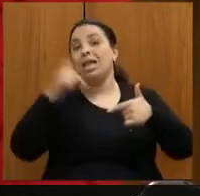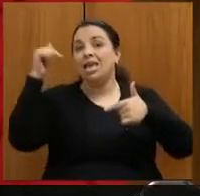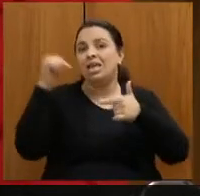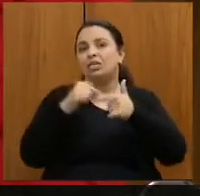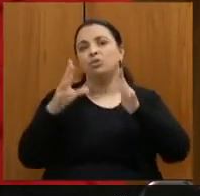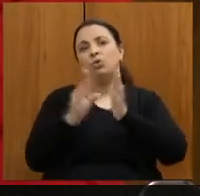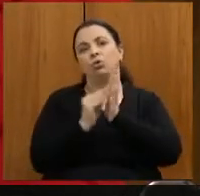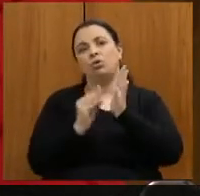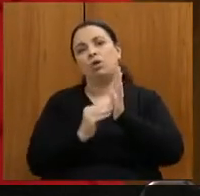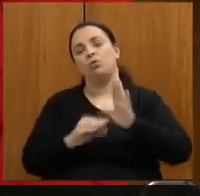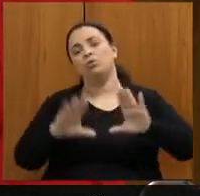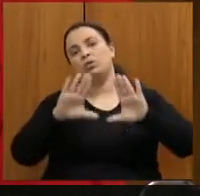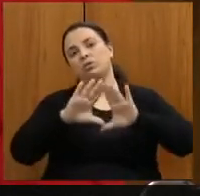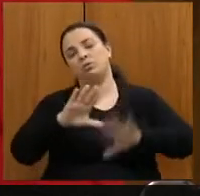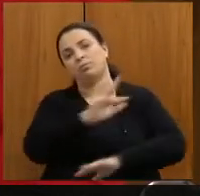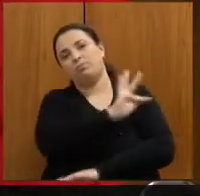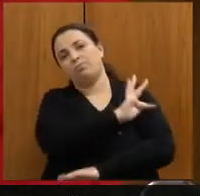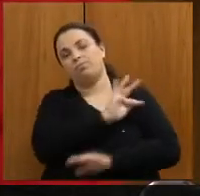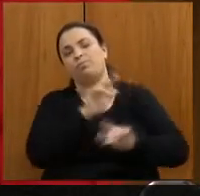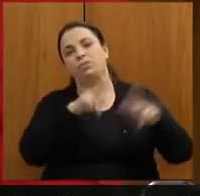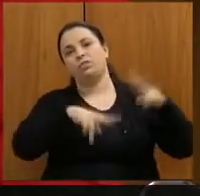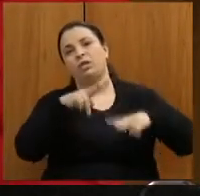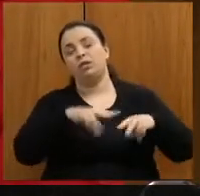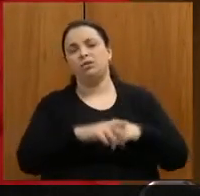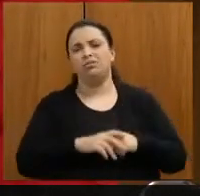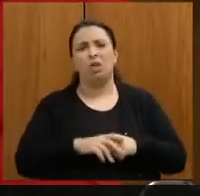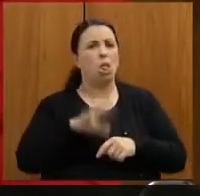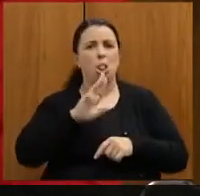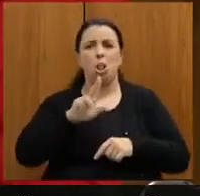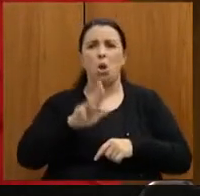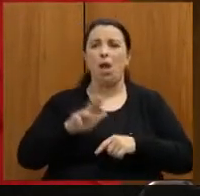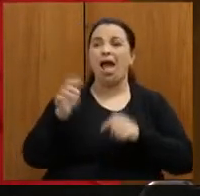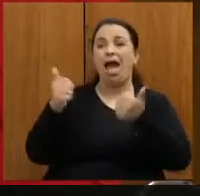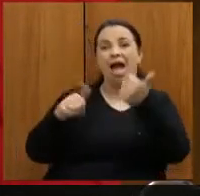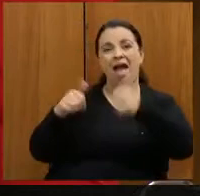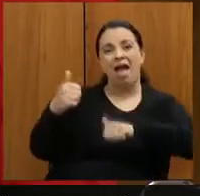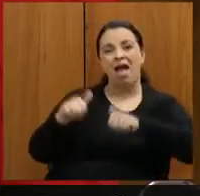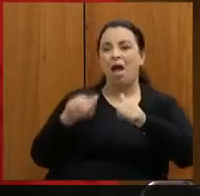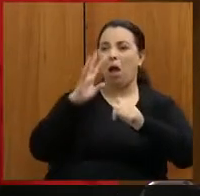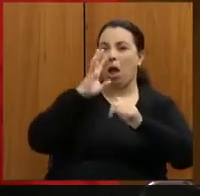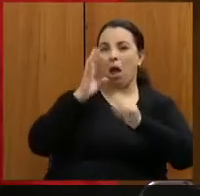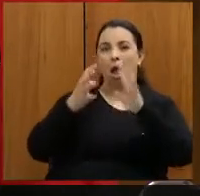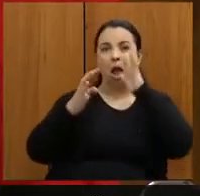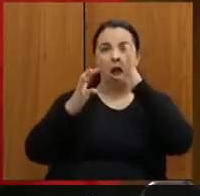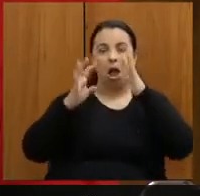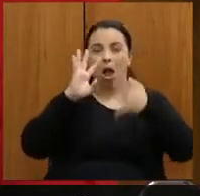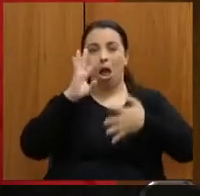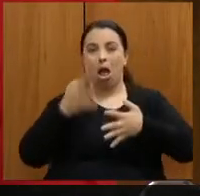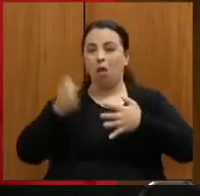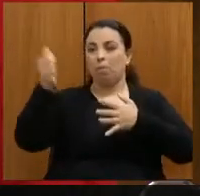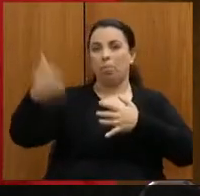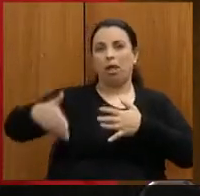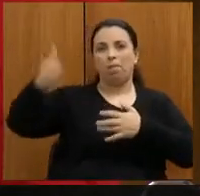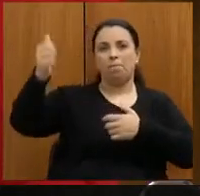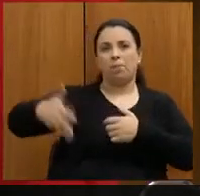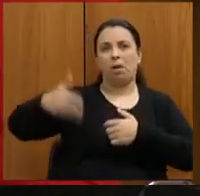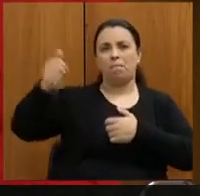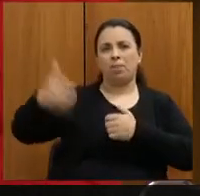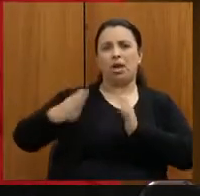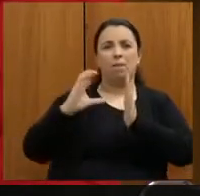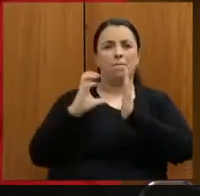fiscaliza conteúdos Assembleia fiscaliza não é fazer avaliação e julgamentos inclusive depreciando